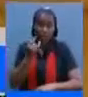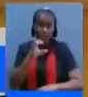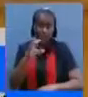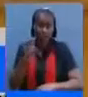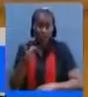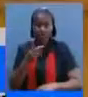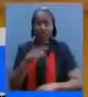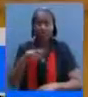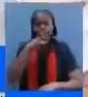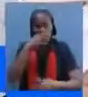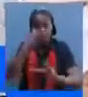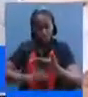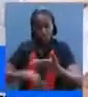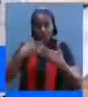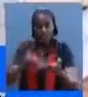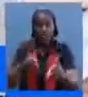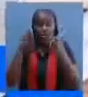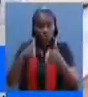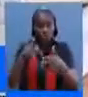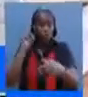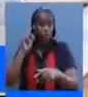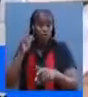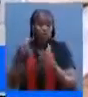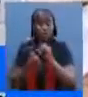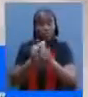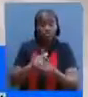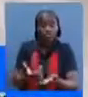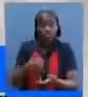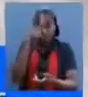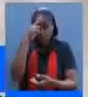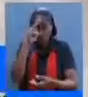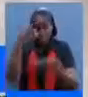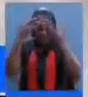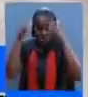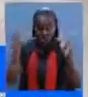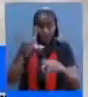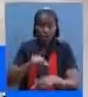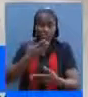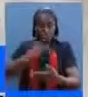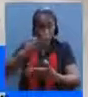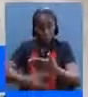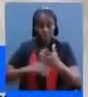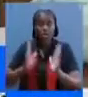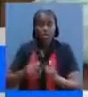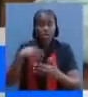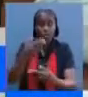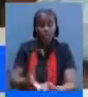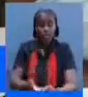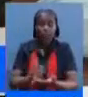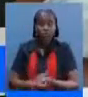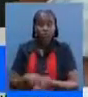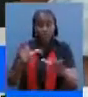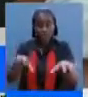considera que o documento vai dar um contributo importante para a qualificação e o reforço da democracia. O documento já deu entrada na Assembleia